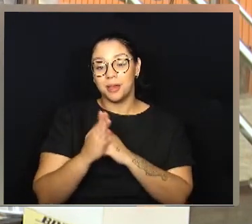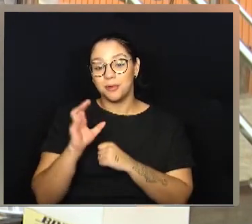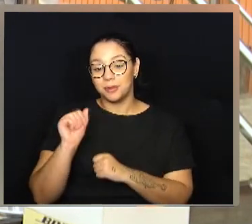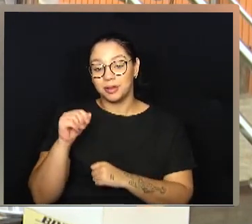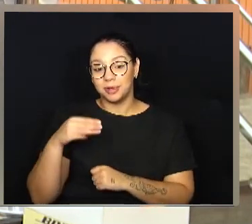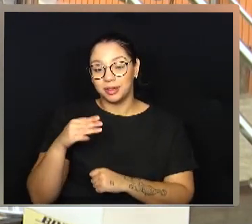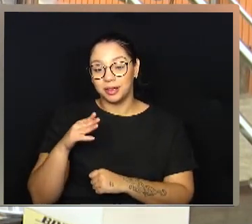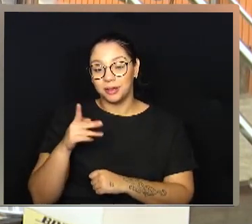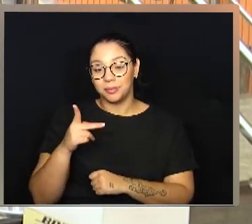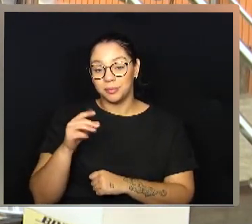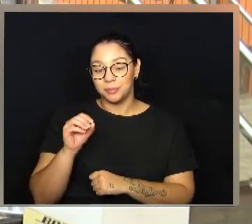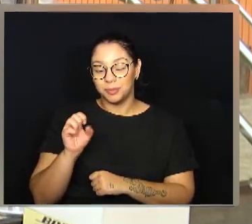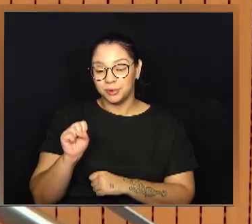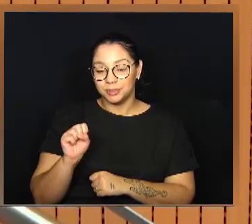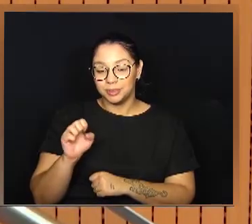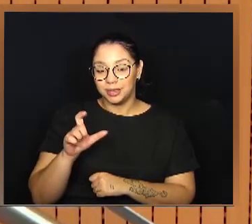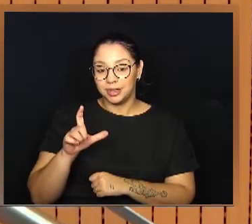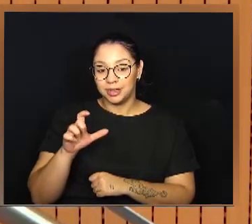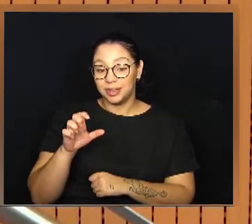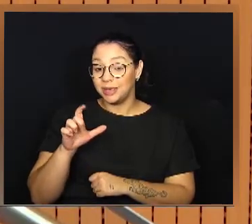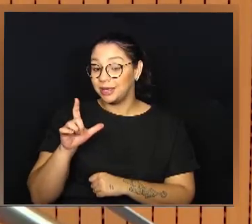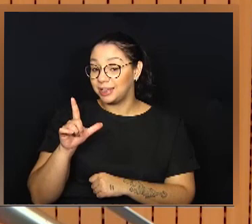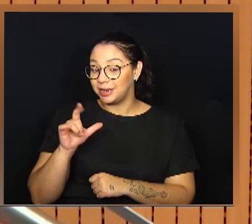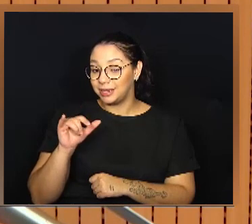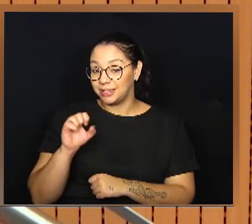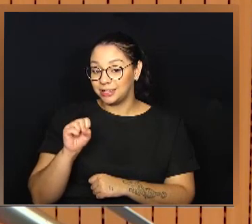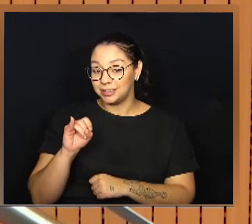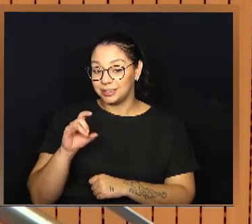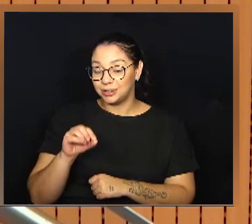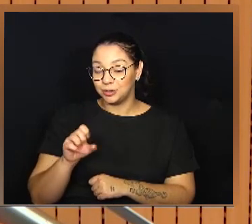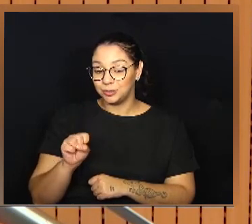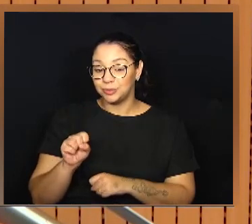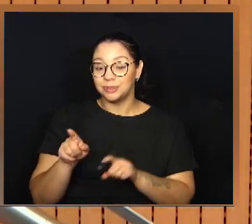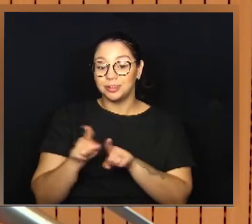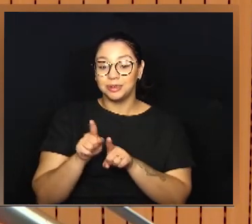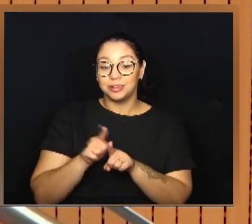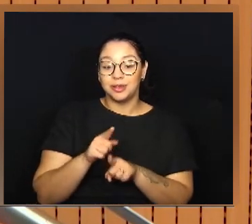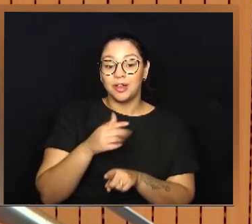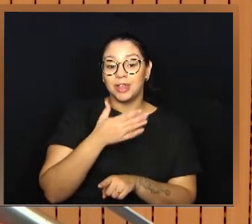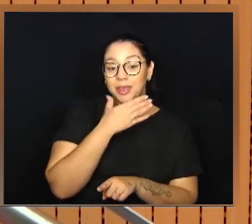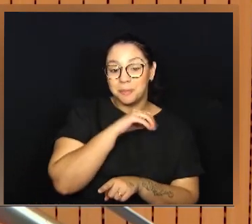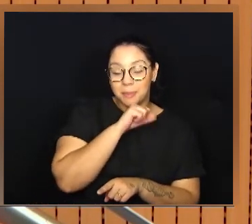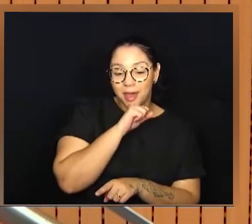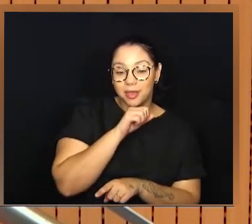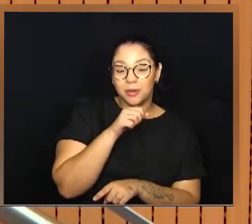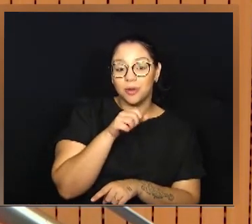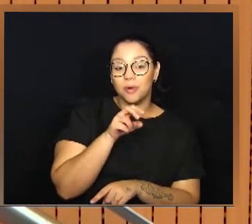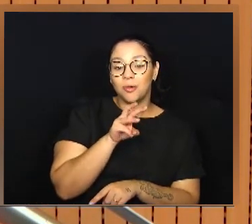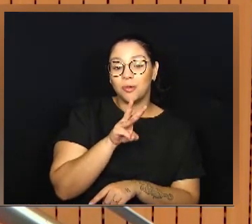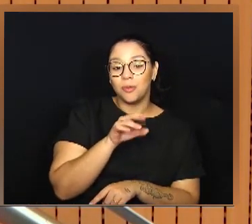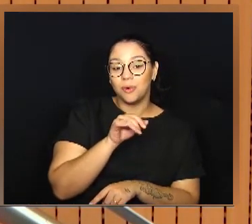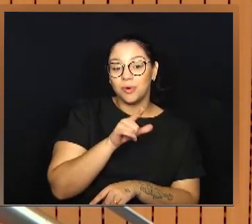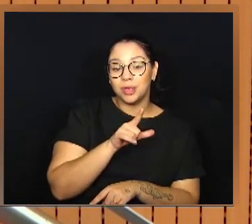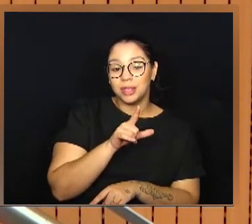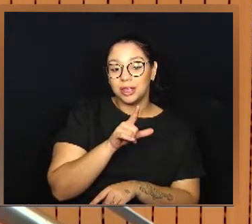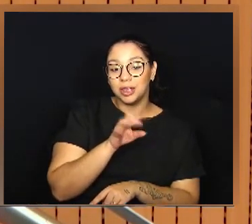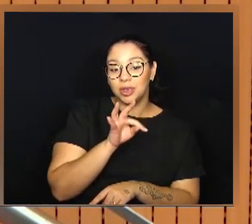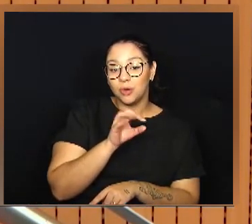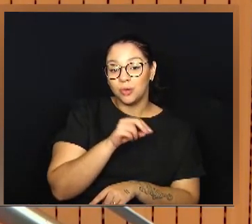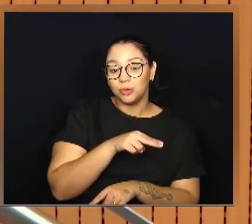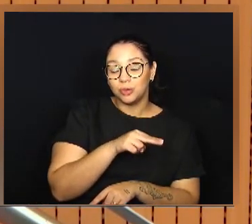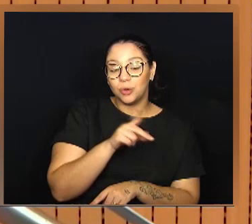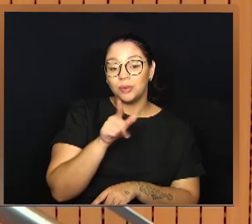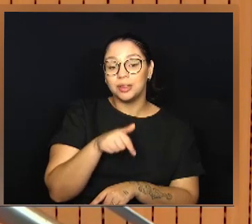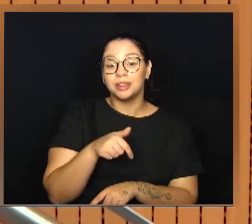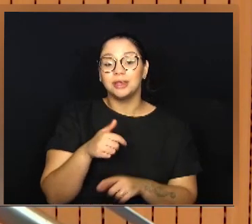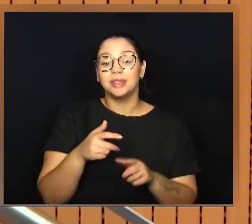Itajaí no Campos Elíseos e Hilton Alexandre Lima de Souza Campos conhecido como pai Wilton receberam